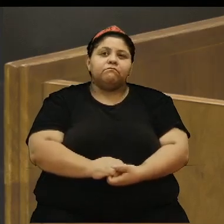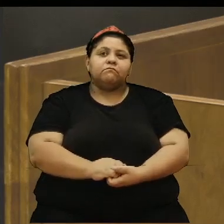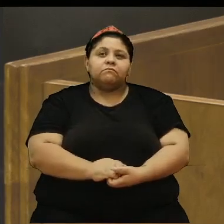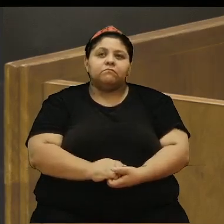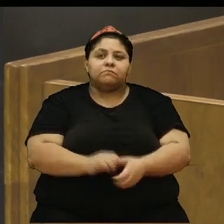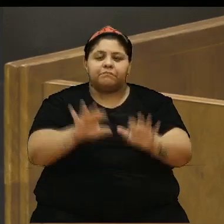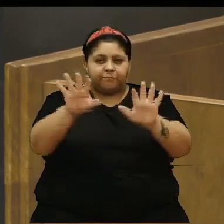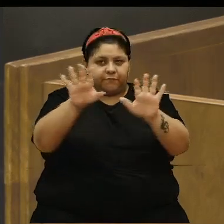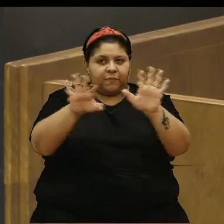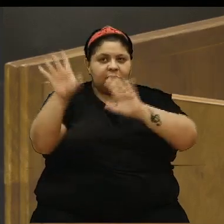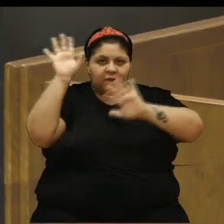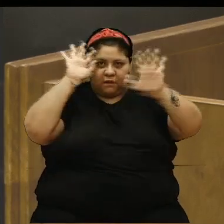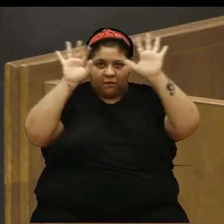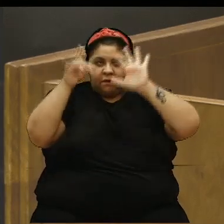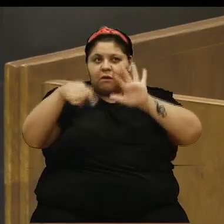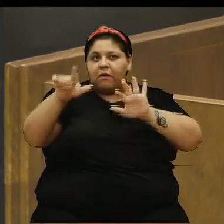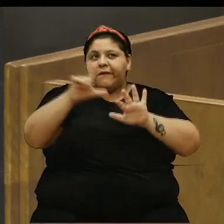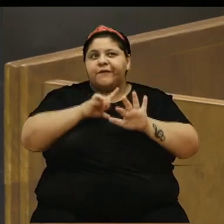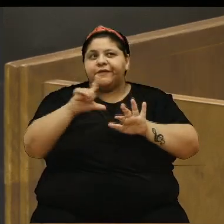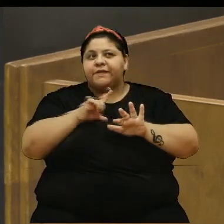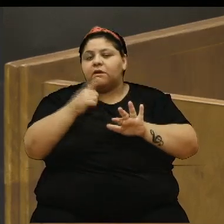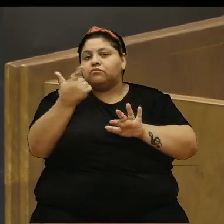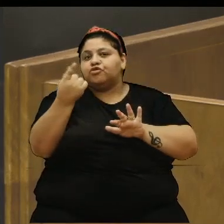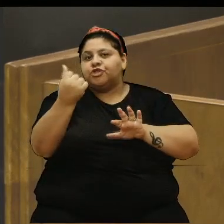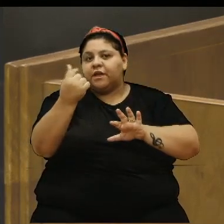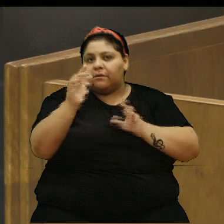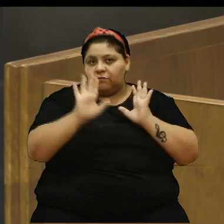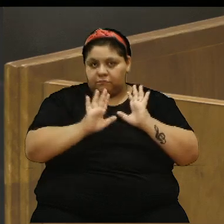vamos imaginar que a gente tenha um recurso